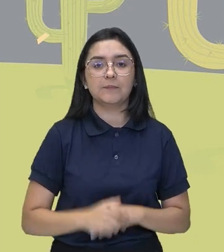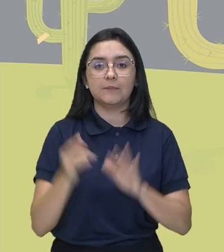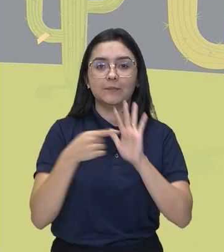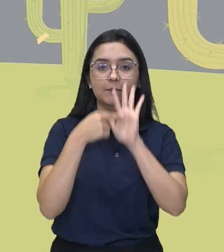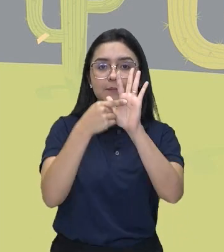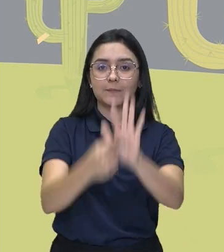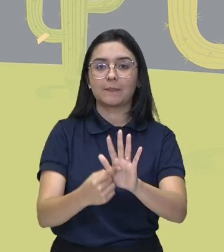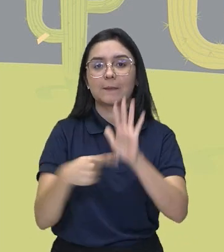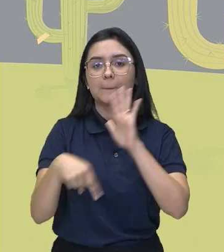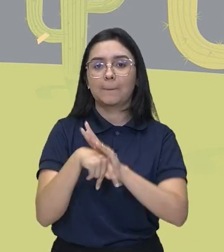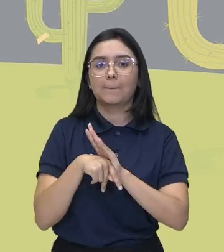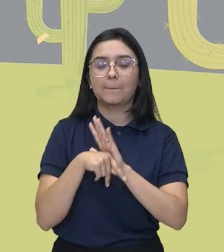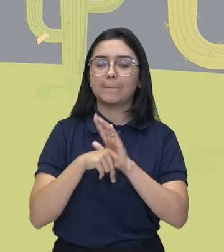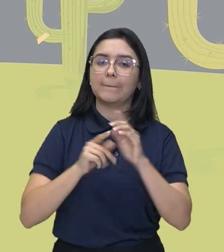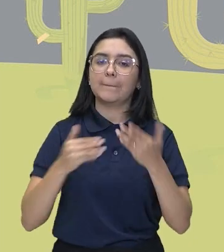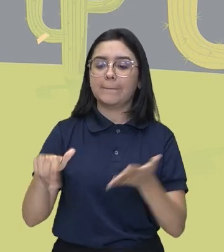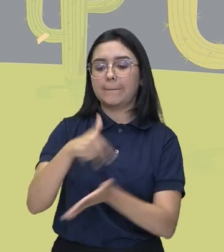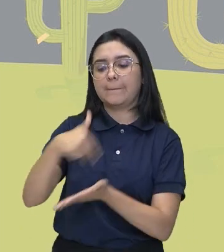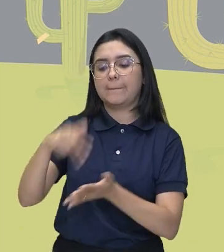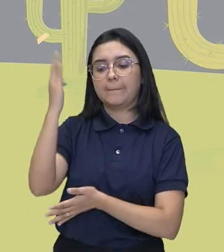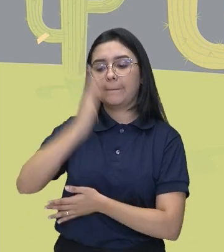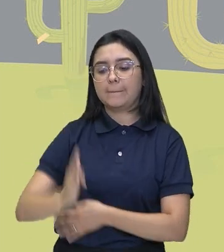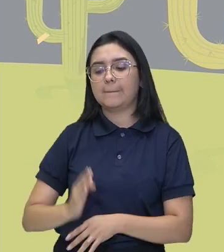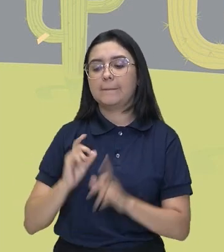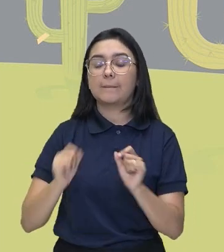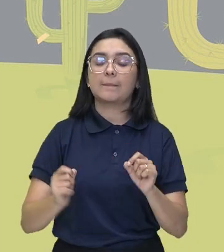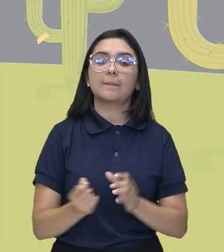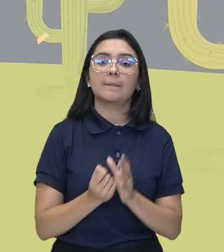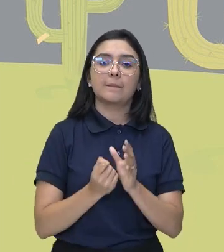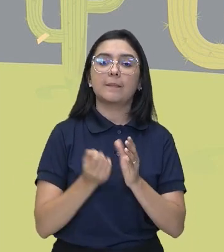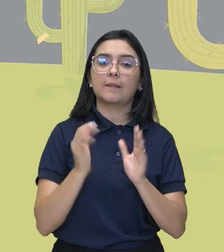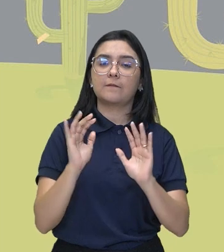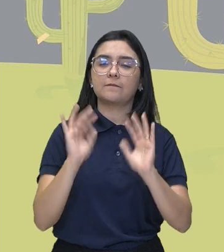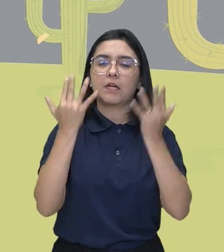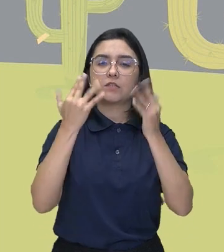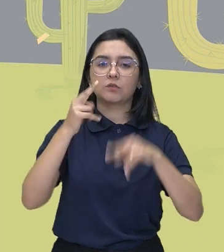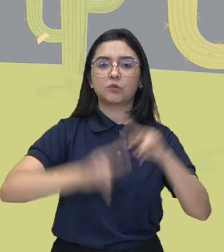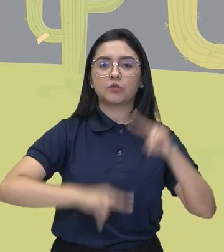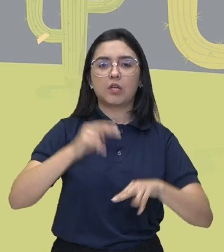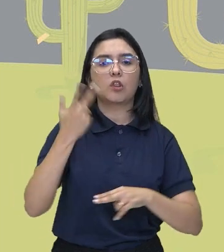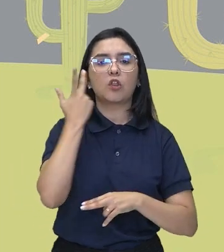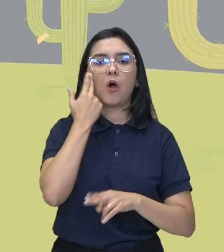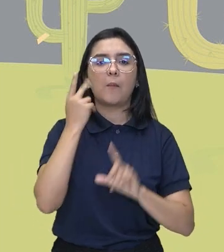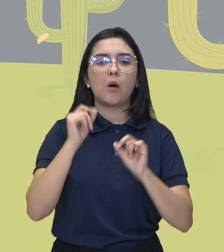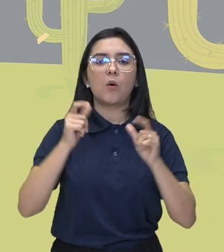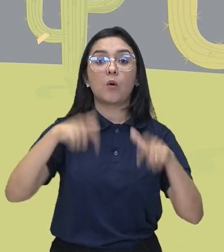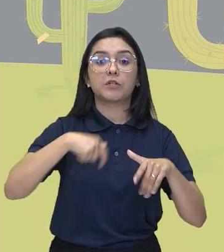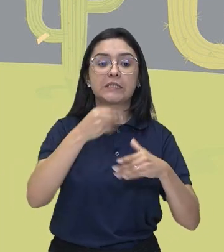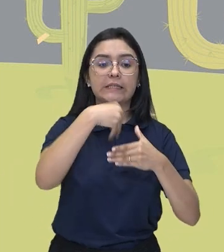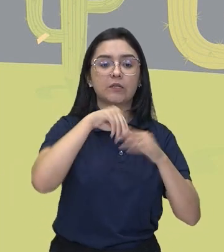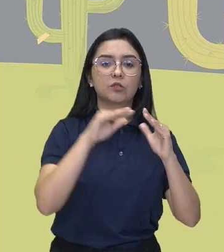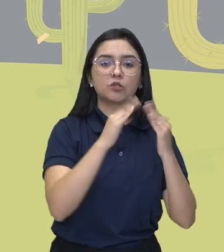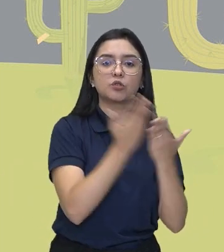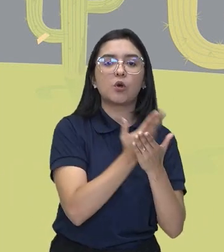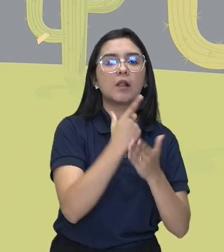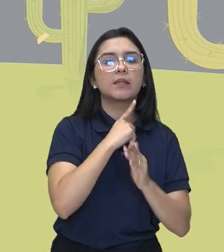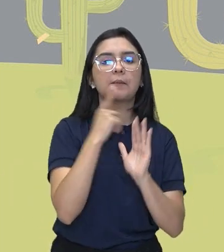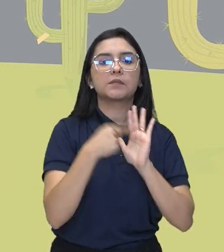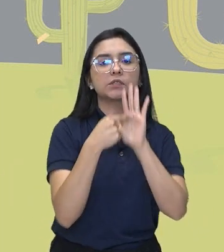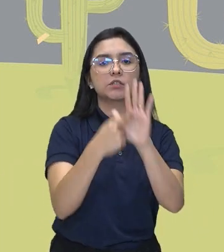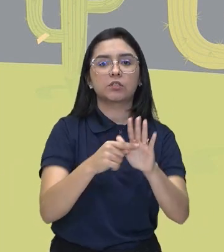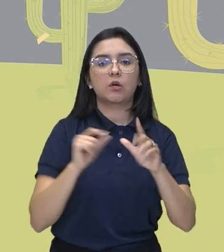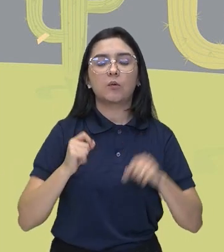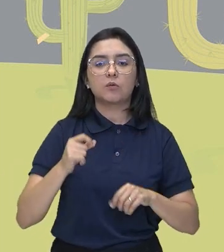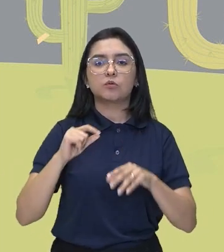apresentações dessas danças brasileiras nas festas juninas. É muito comum nas escolas, né? Nos momentos das festas, os alunos